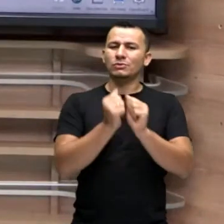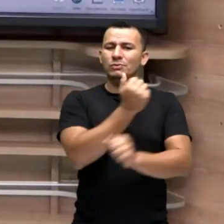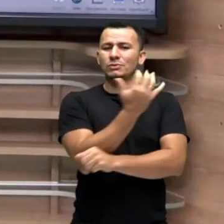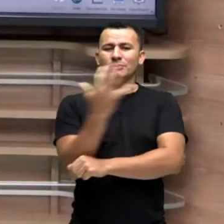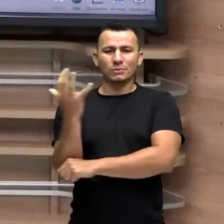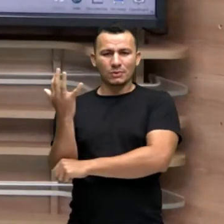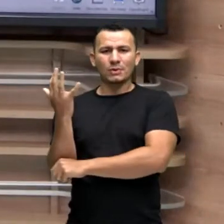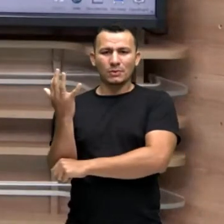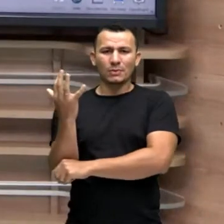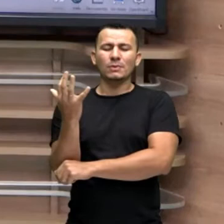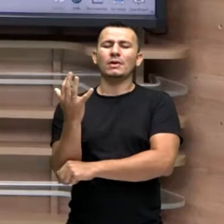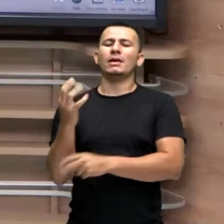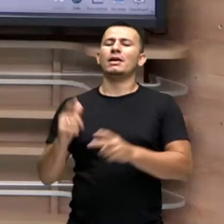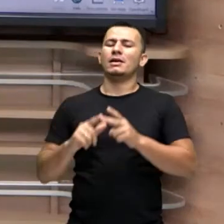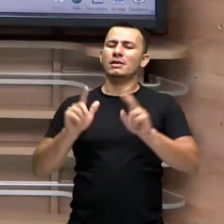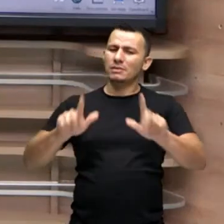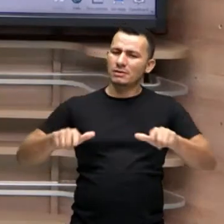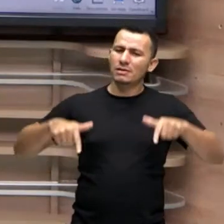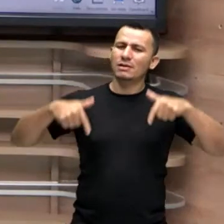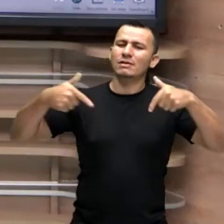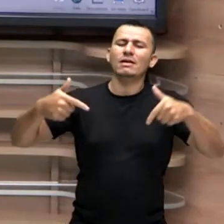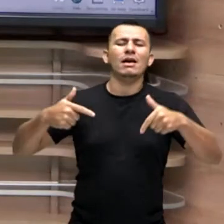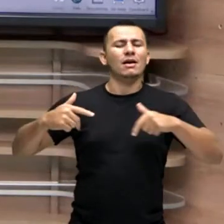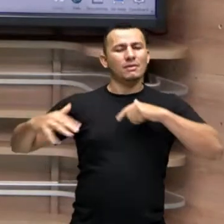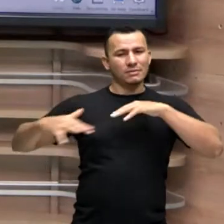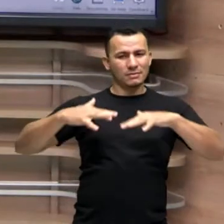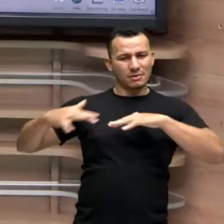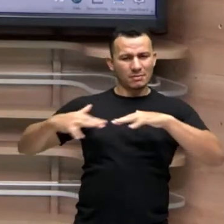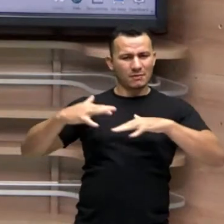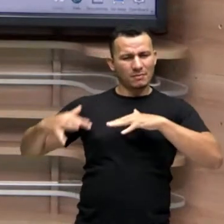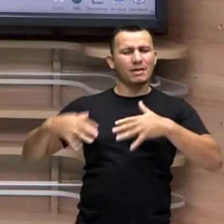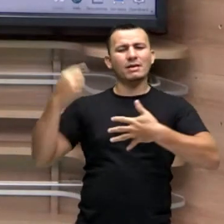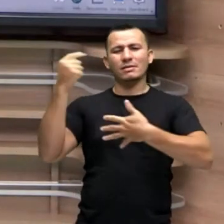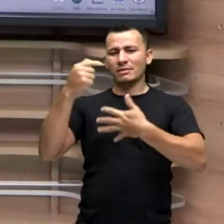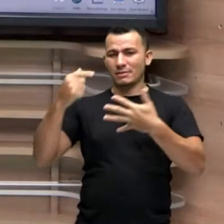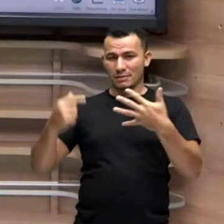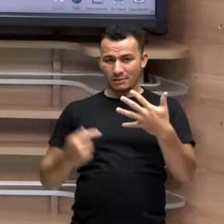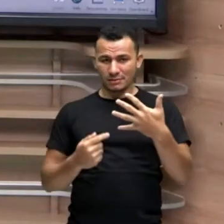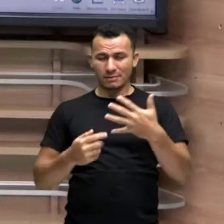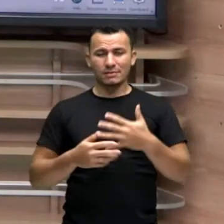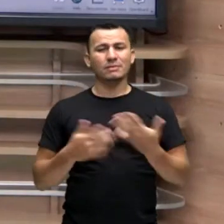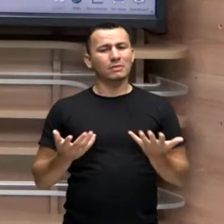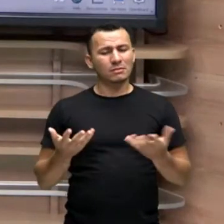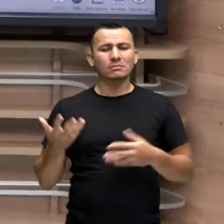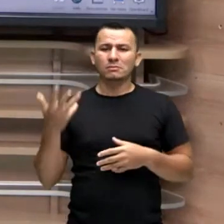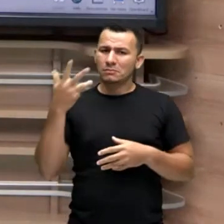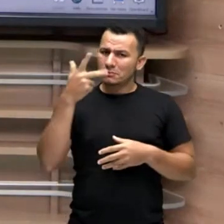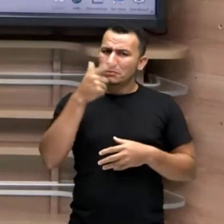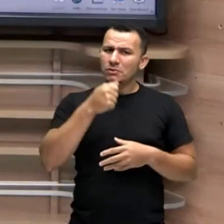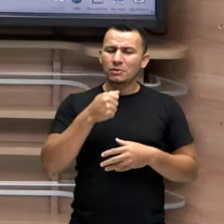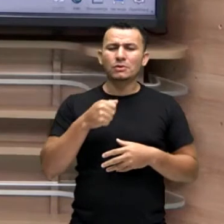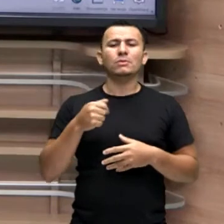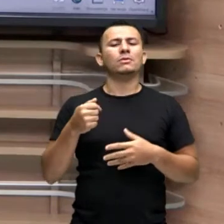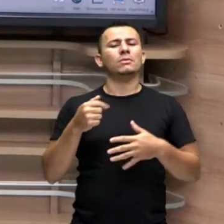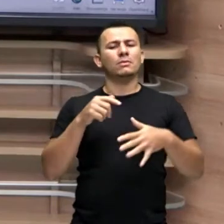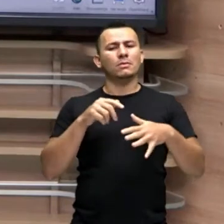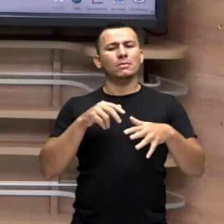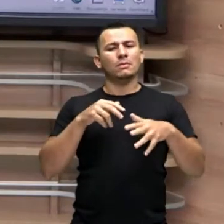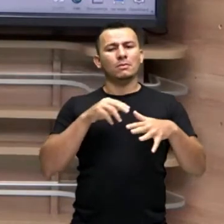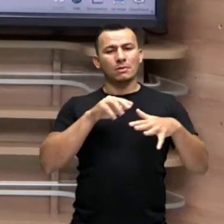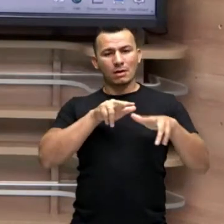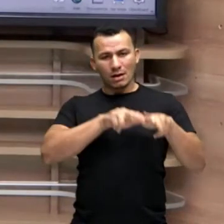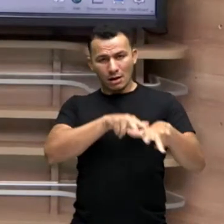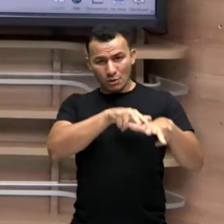com as suas manifestações dos elementos é e é muito bonito a maneira como a umbanda candomblé